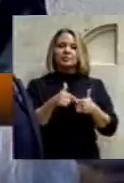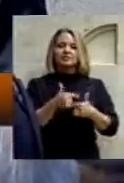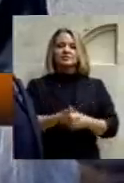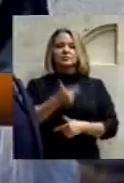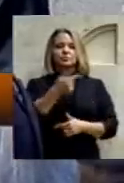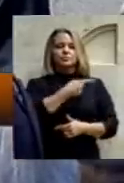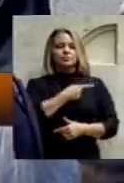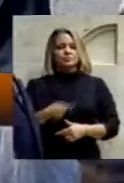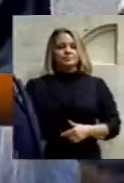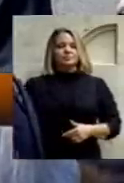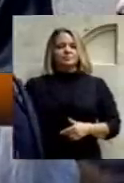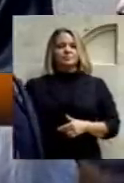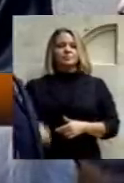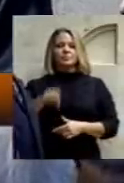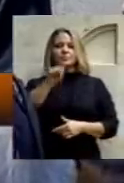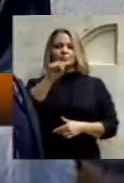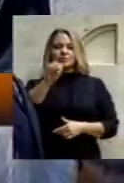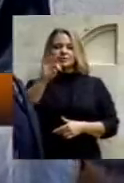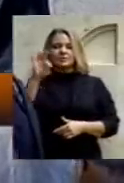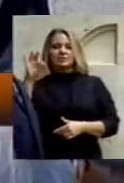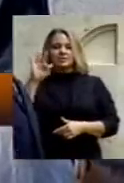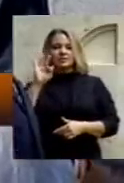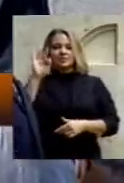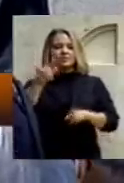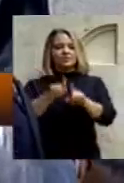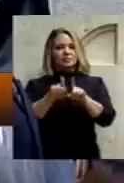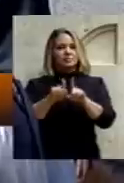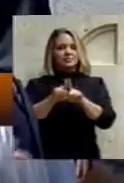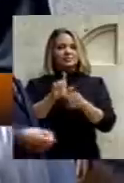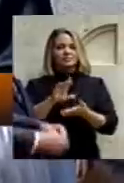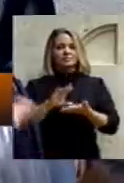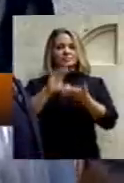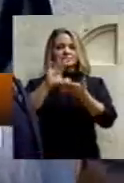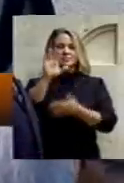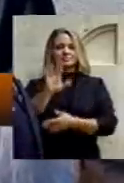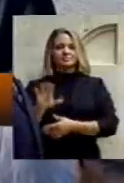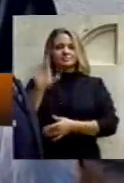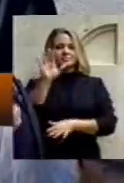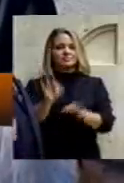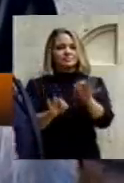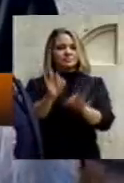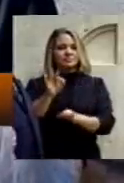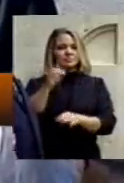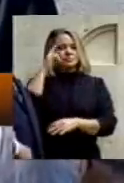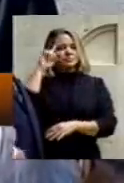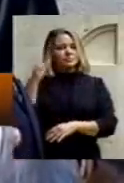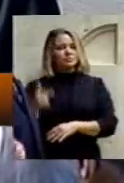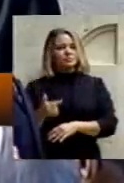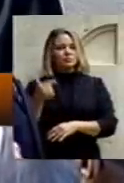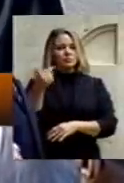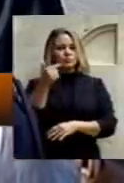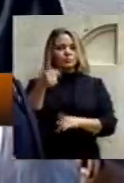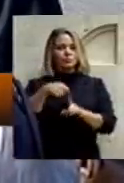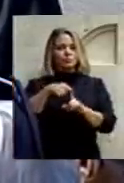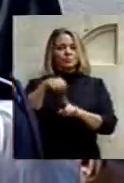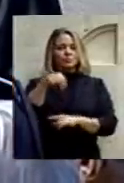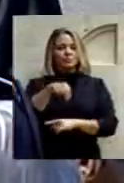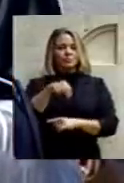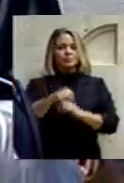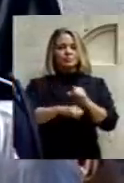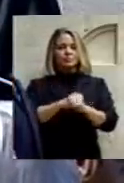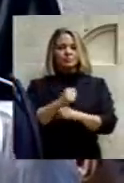do Supremo Tribunal Federal e do Conselho Nacional de Justiça. Aos 22 do mês de novembro do ano de